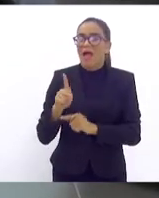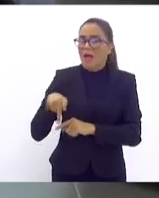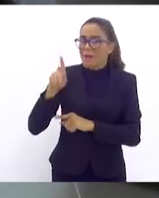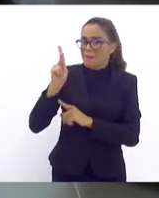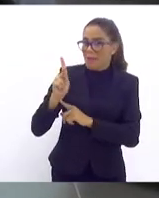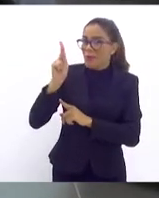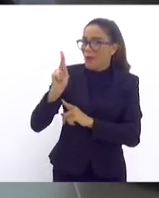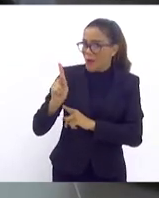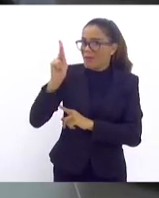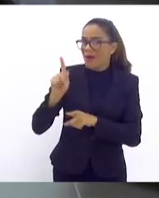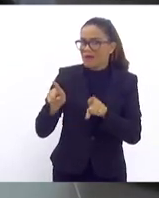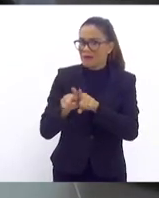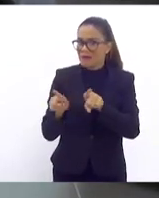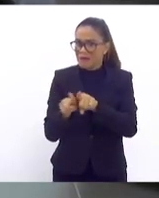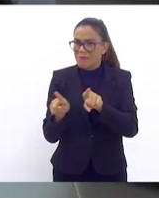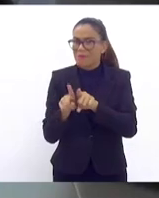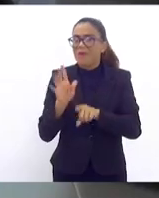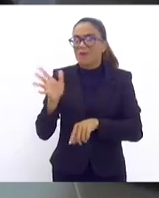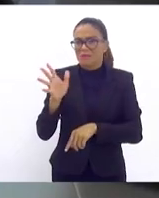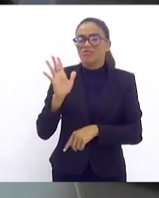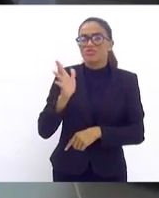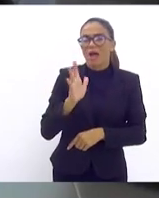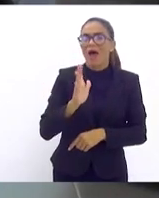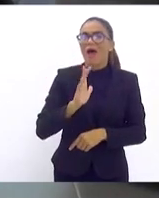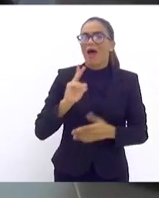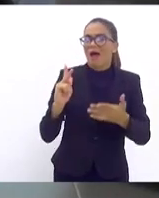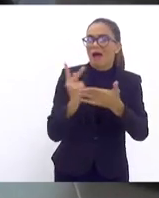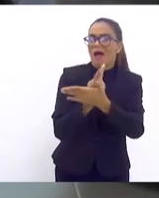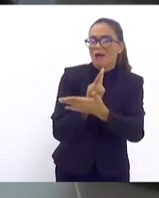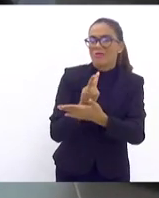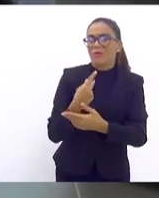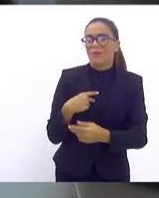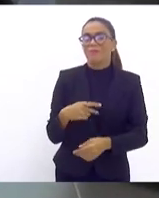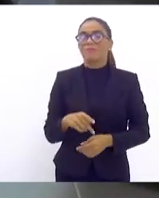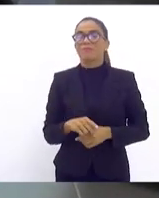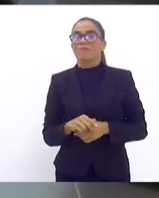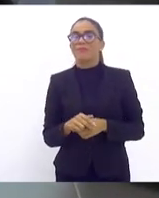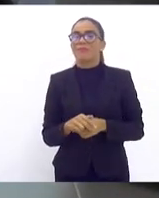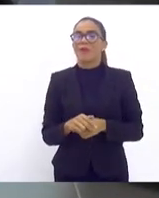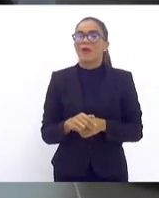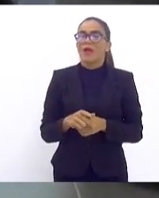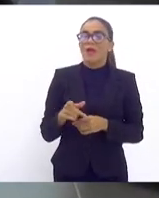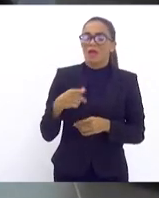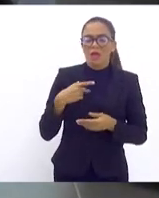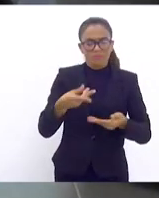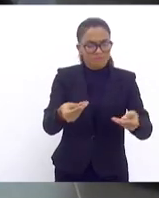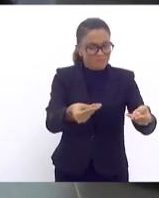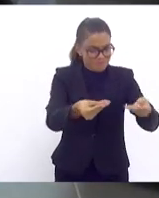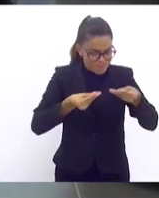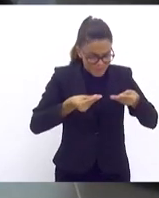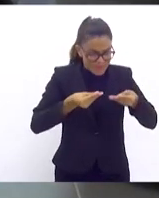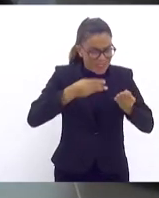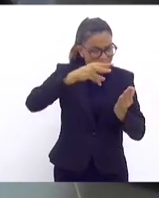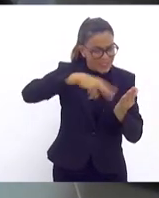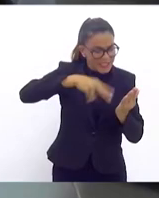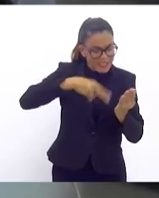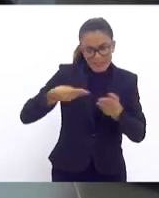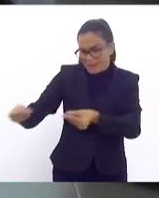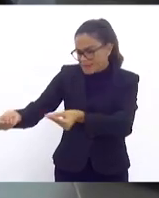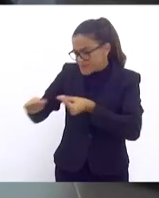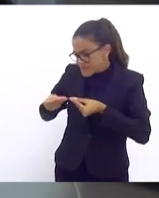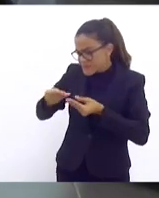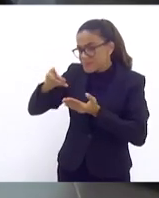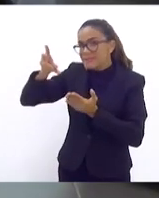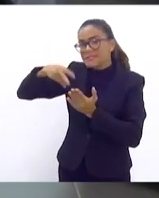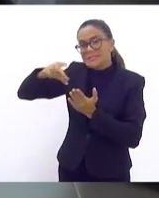que eu vi. Não sei se vários chegaram, outros. Chegaram, mas muito. Esses dois chegaram também às minhas mãos, porque eles devem ter